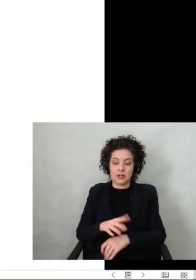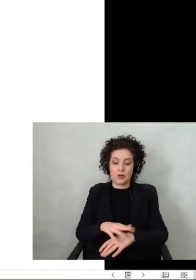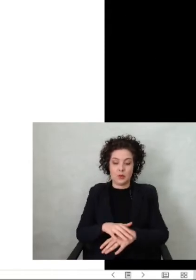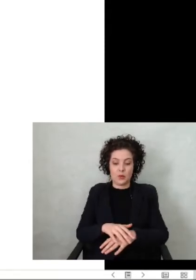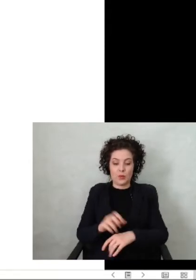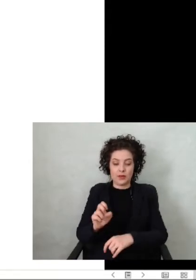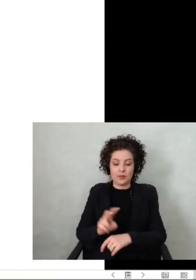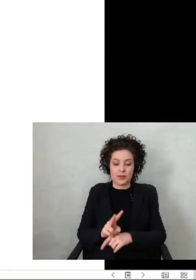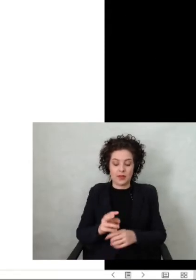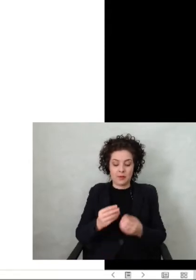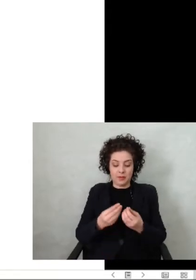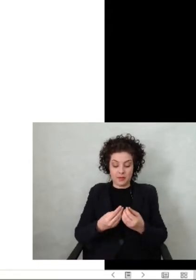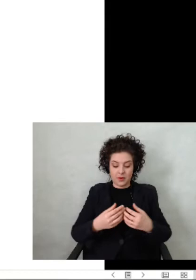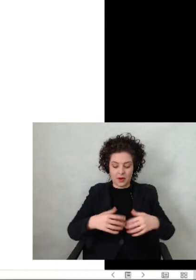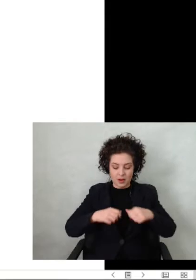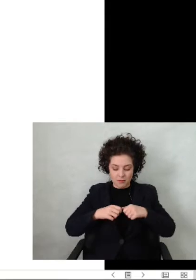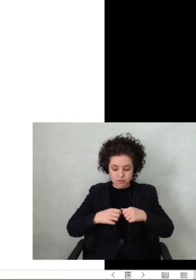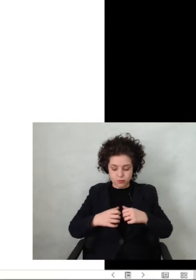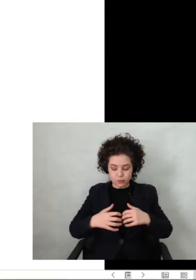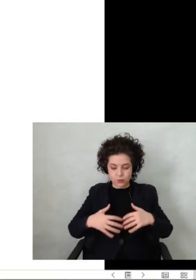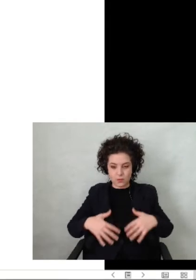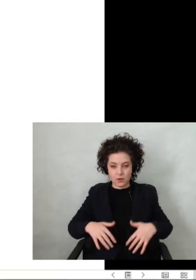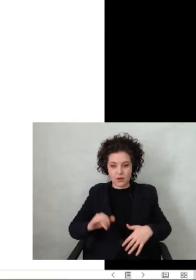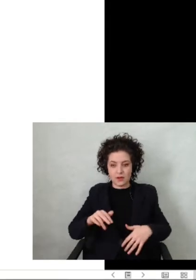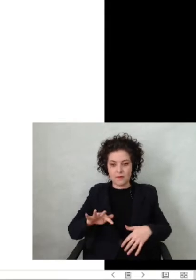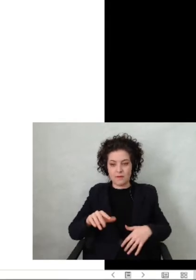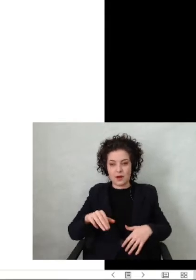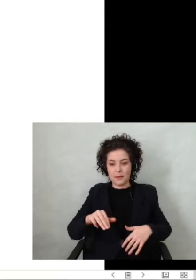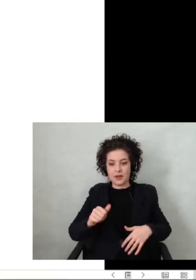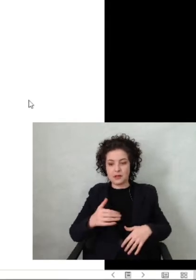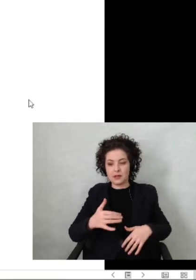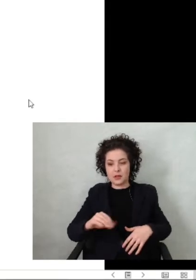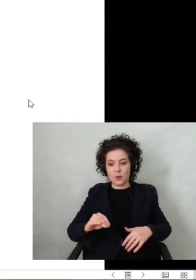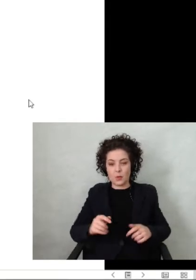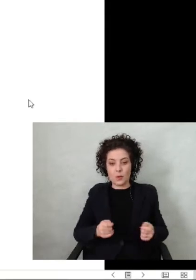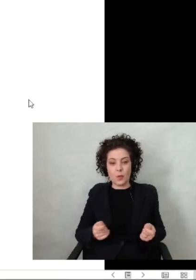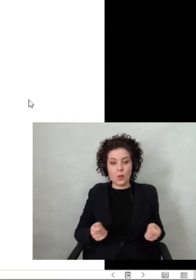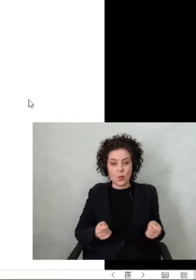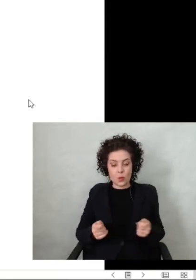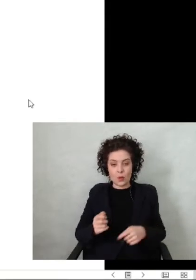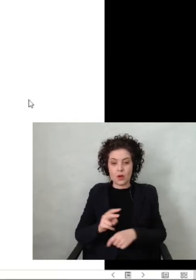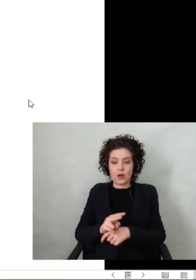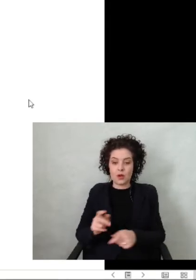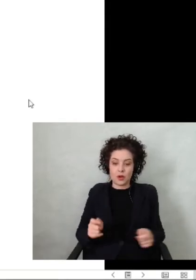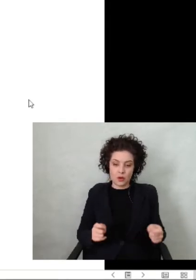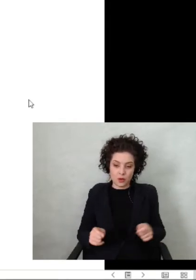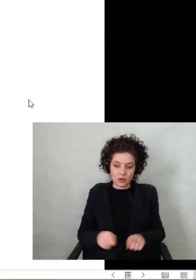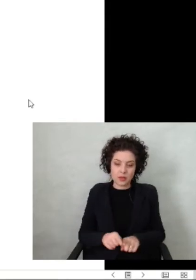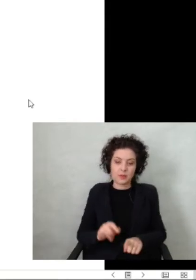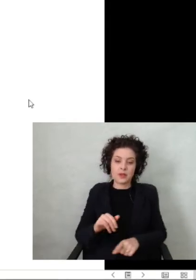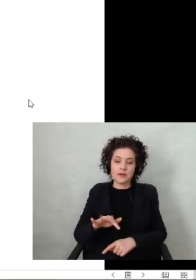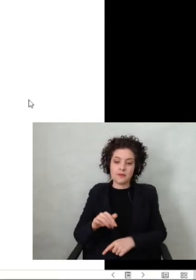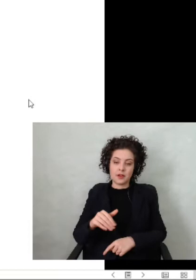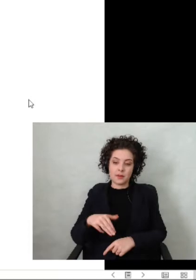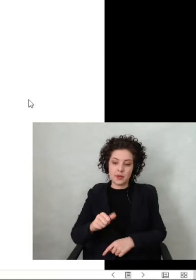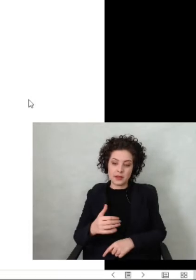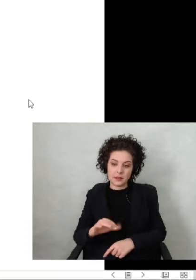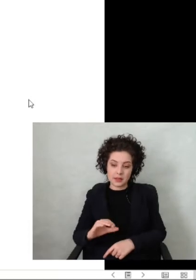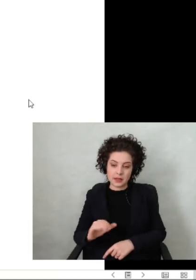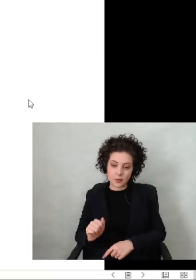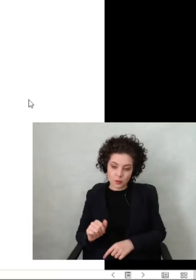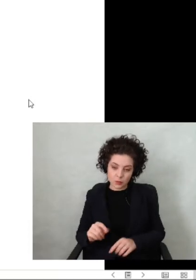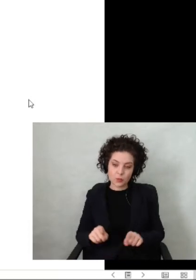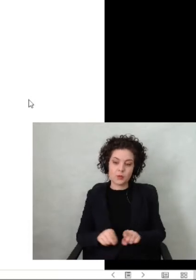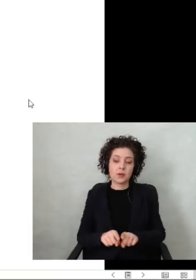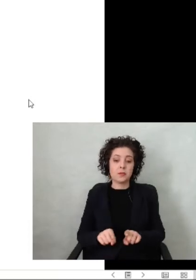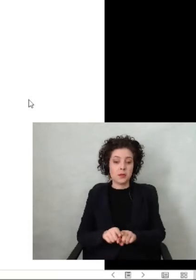inflamação. E é claro, a gente tem que controlar o vírus e tem que controlar a inflamação também. Eu vou falar principalmente do controle